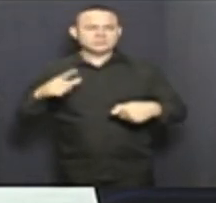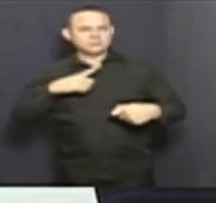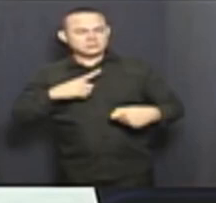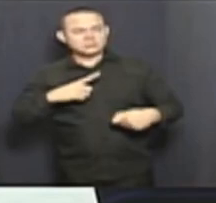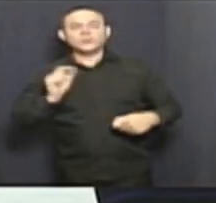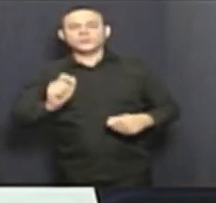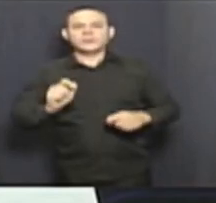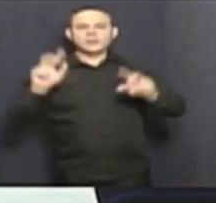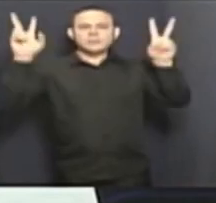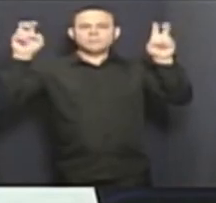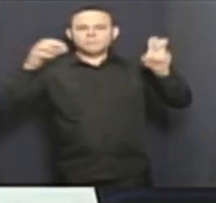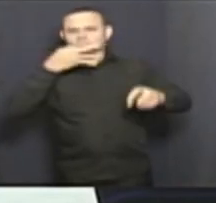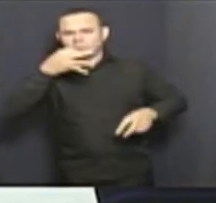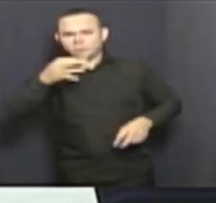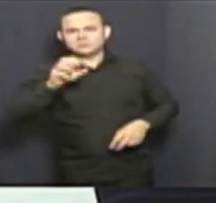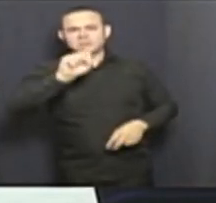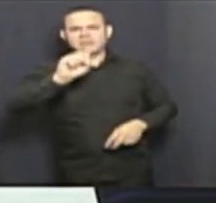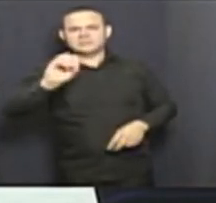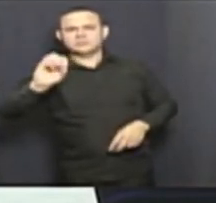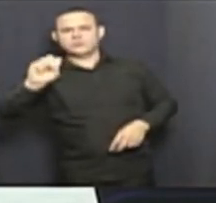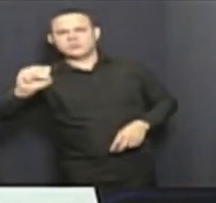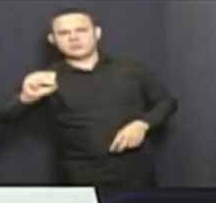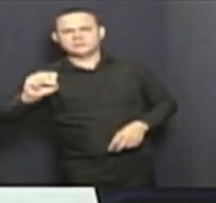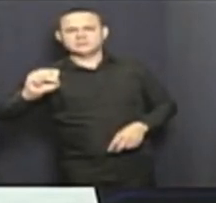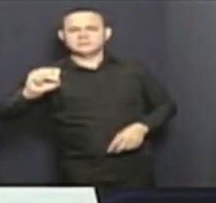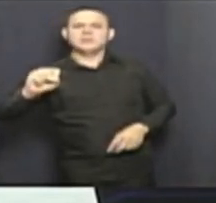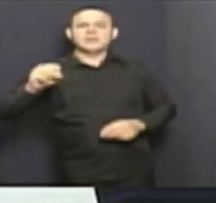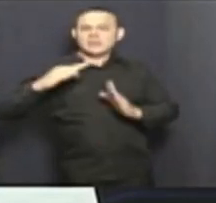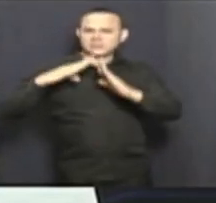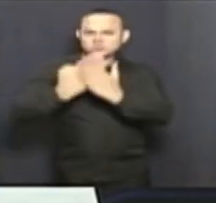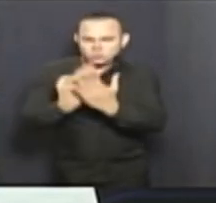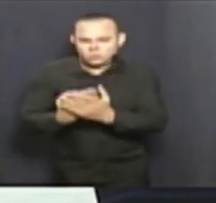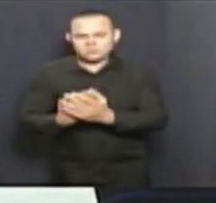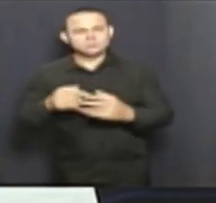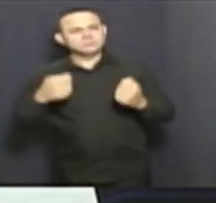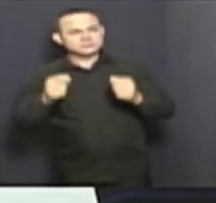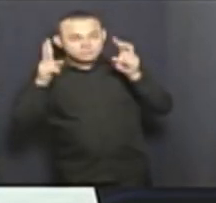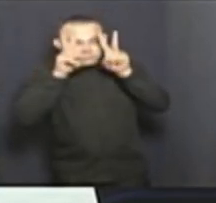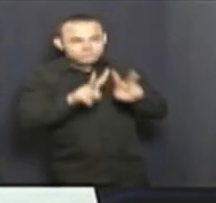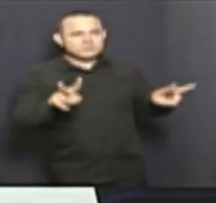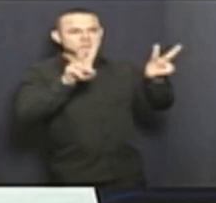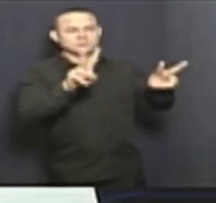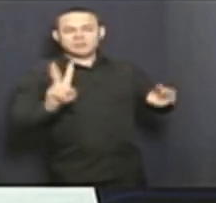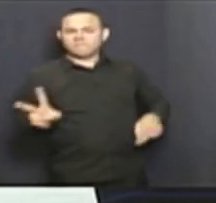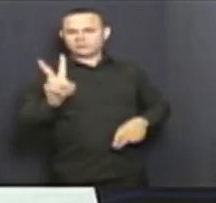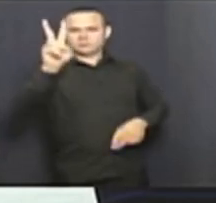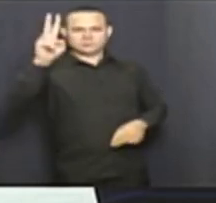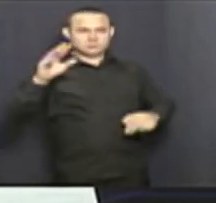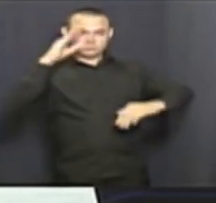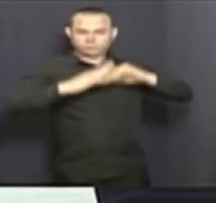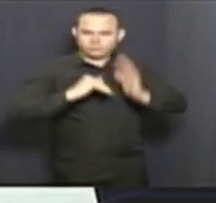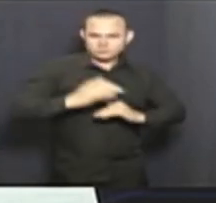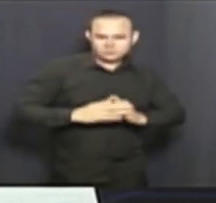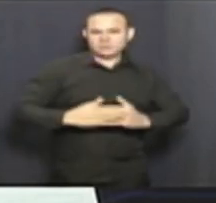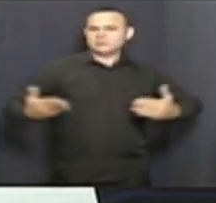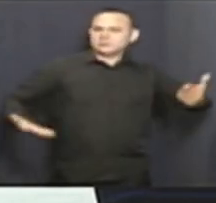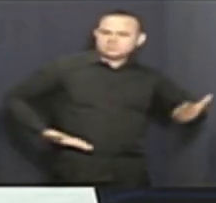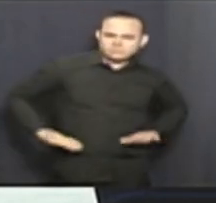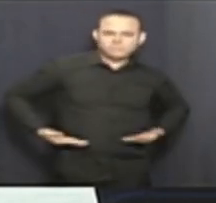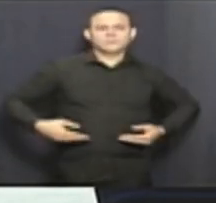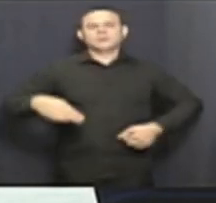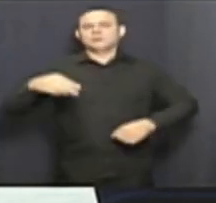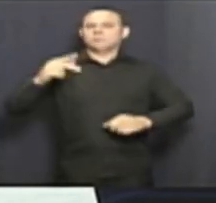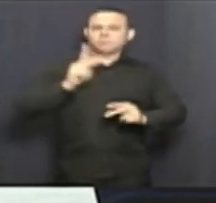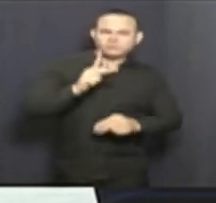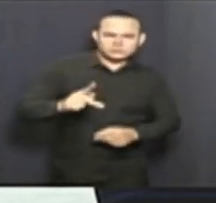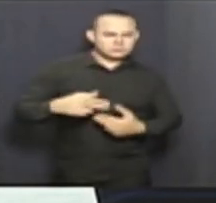escola nós também temos que olhar para a valorização dos profissionais tanto do magistério quando administrativo que aí eu